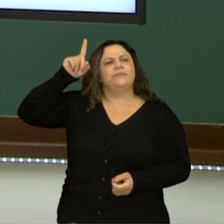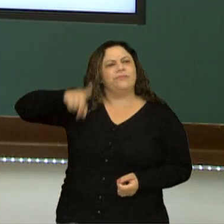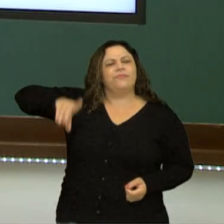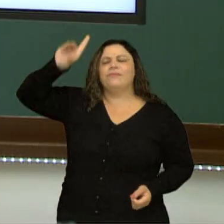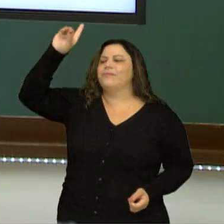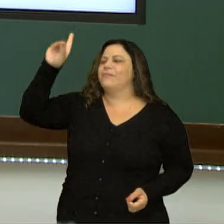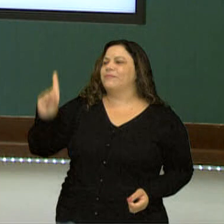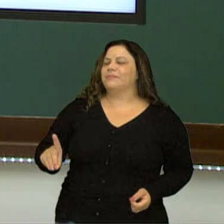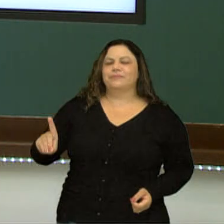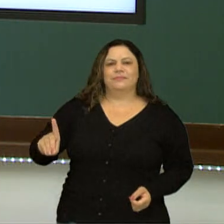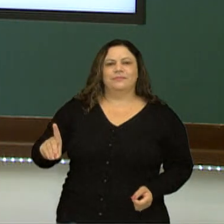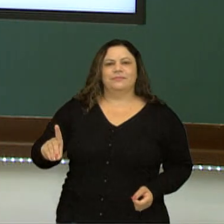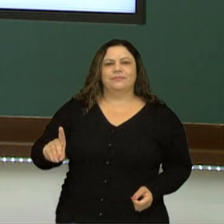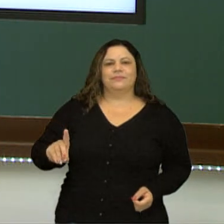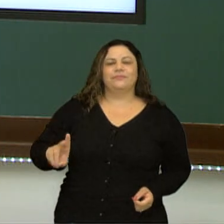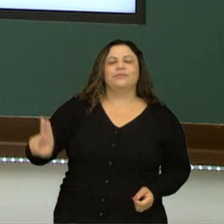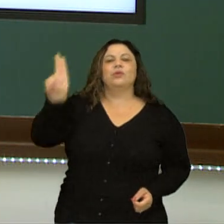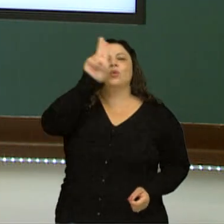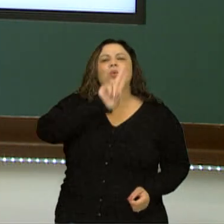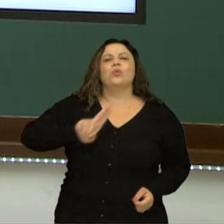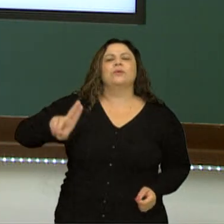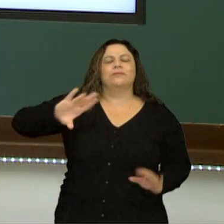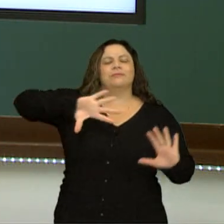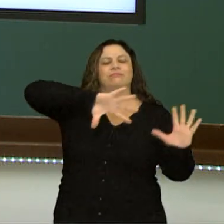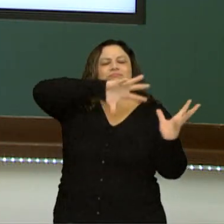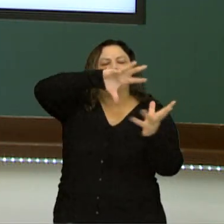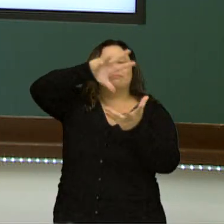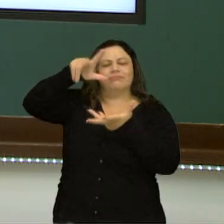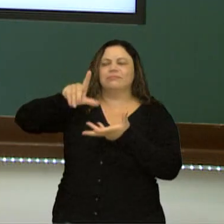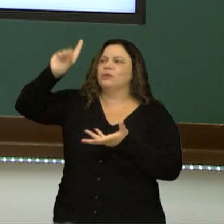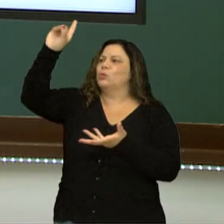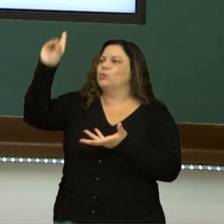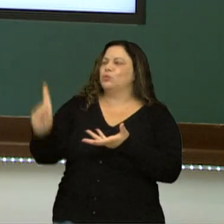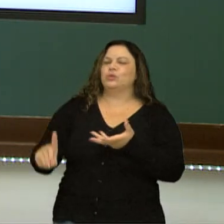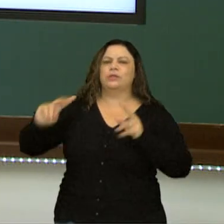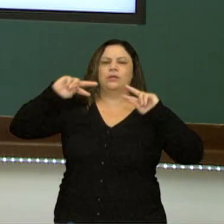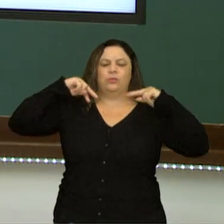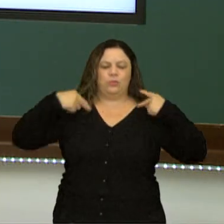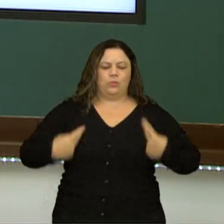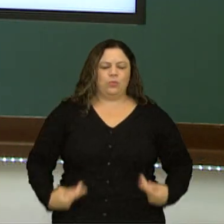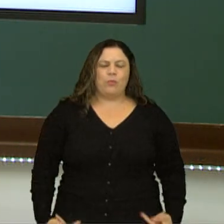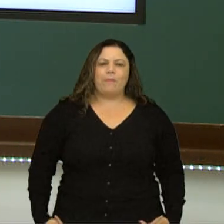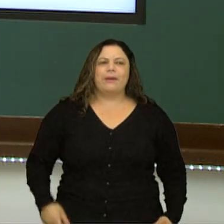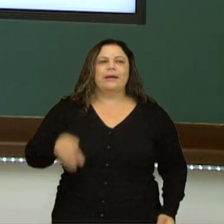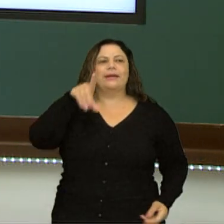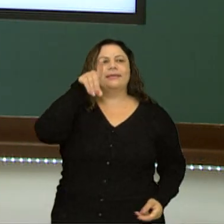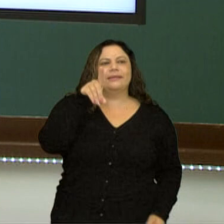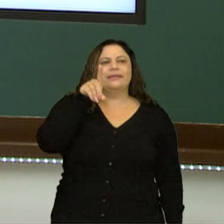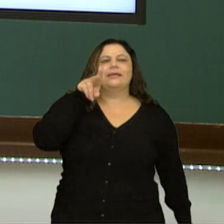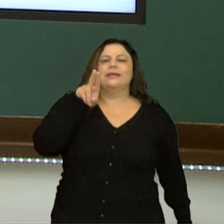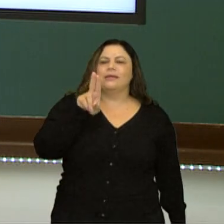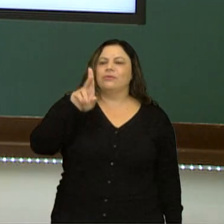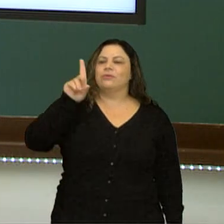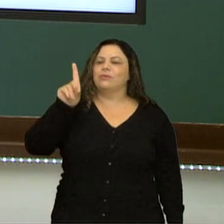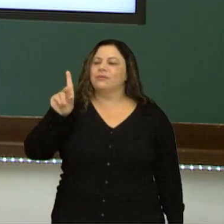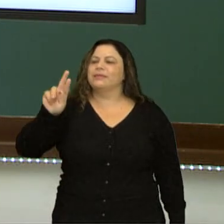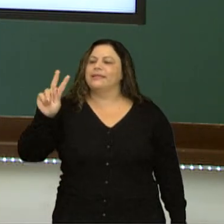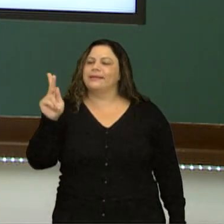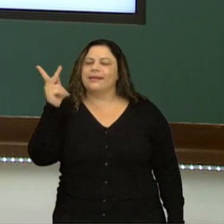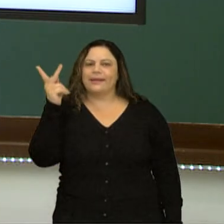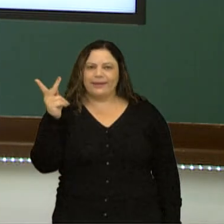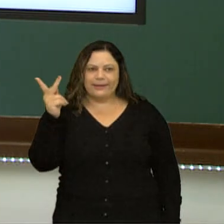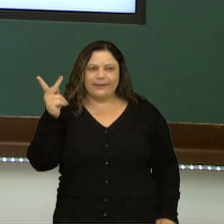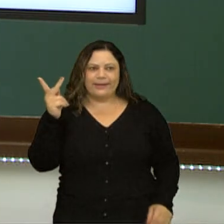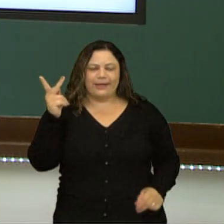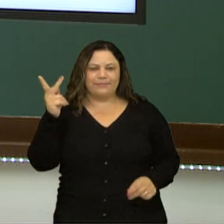Declaração Universal dos Direitos Humanos. Isso é a DUDH. Ela foi